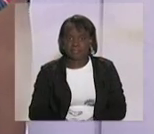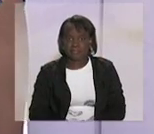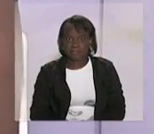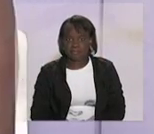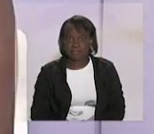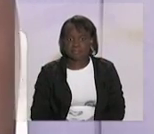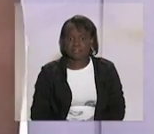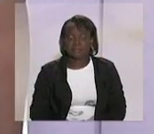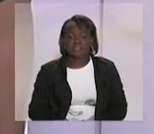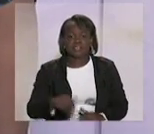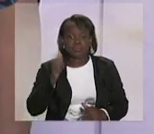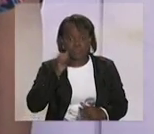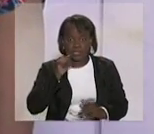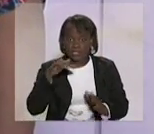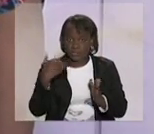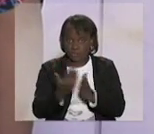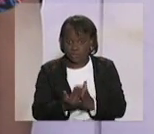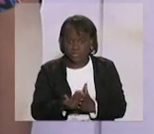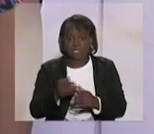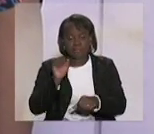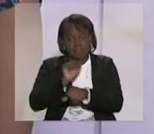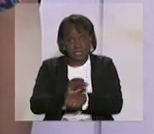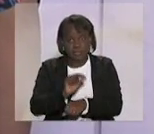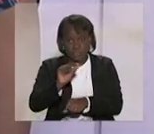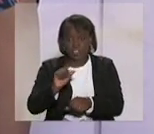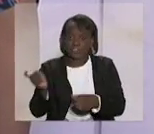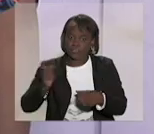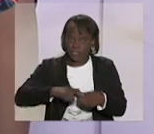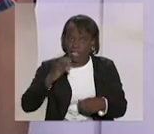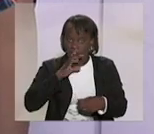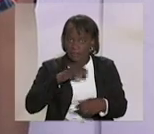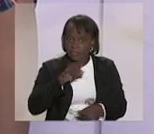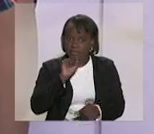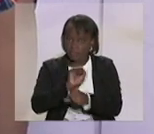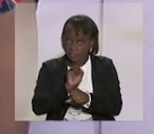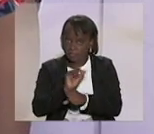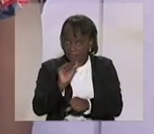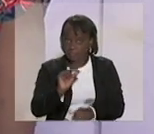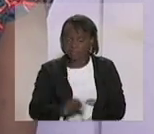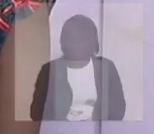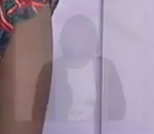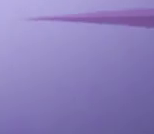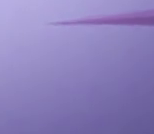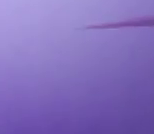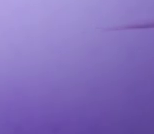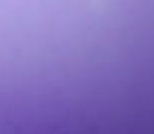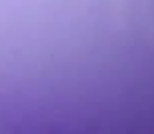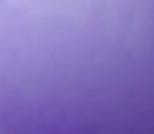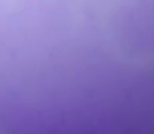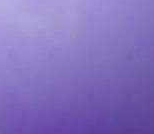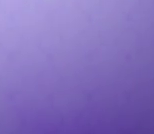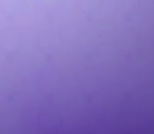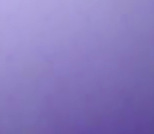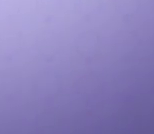bate-papo. Toda mulher vai para um breve intervalo e volta já. Não saia daí.